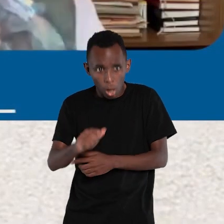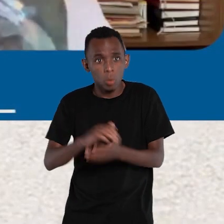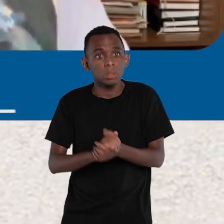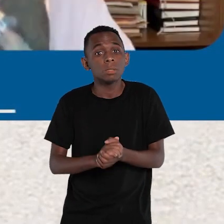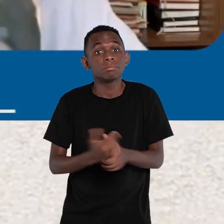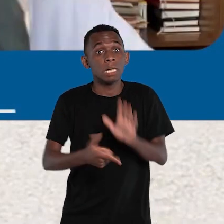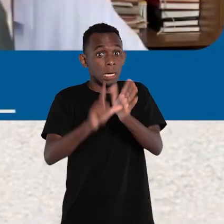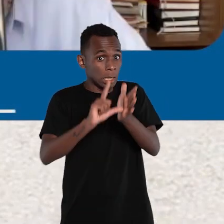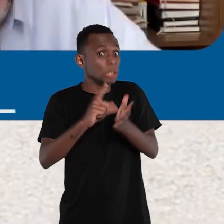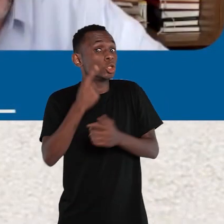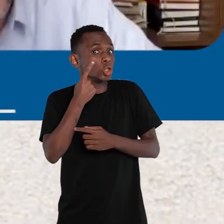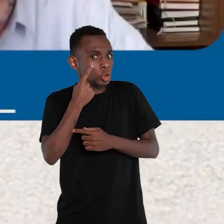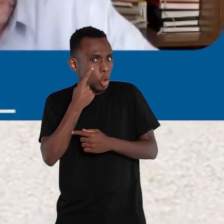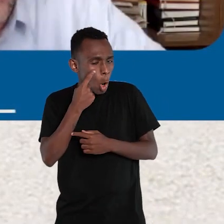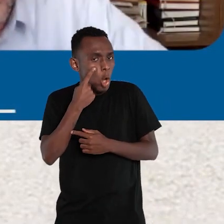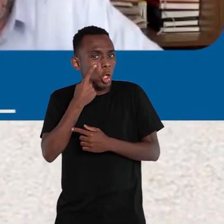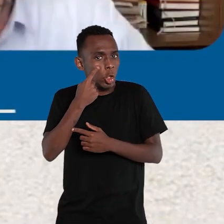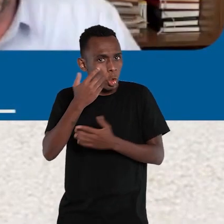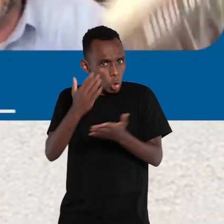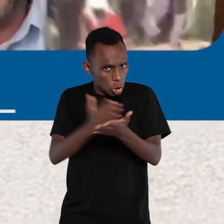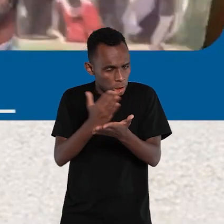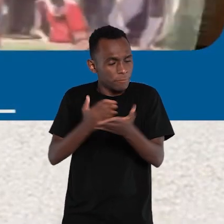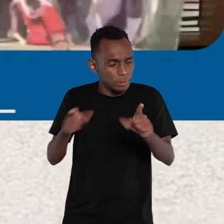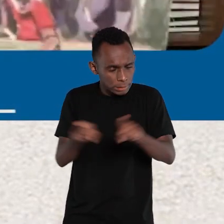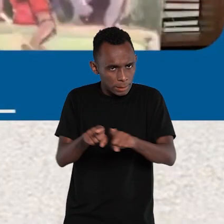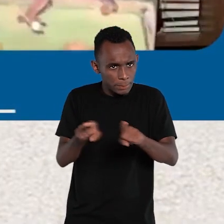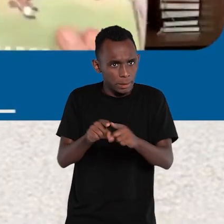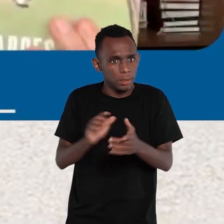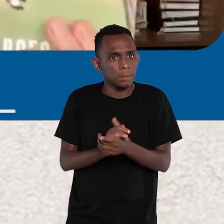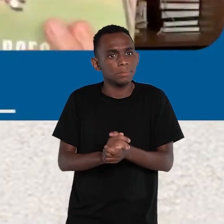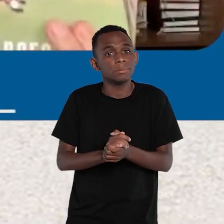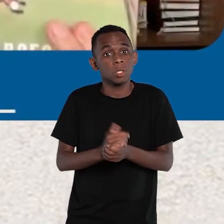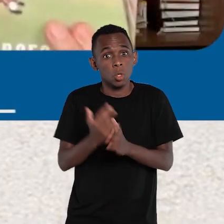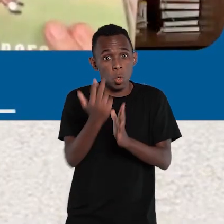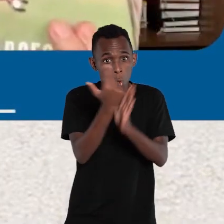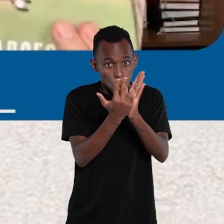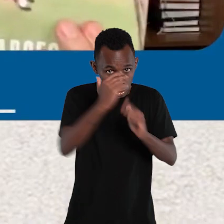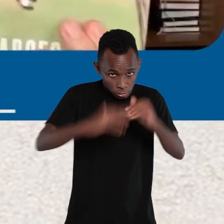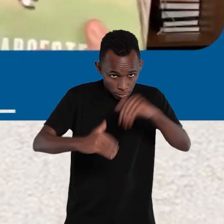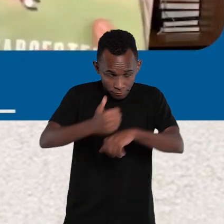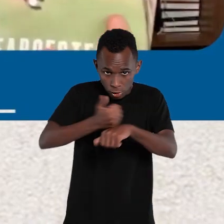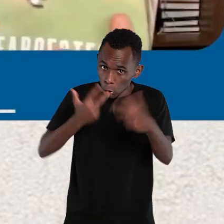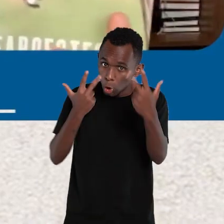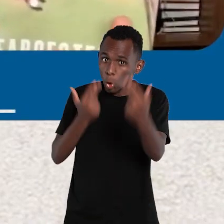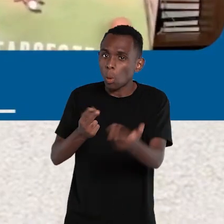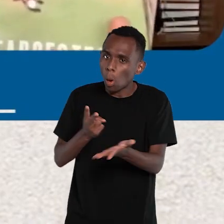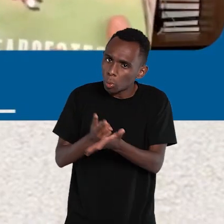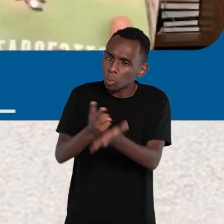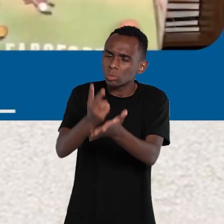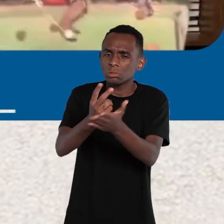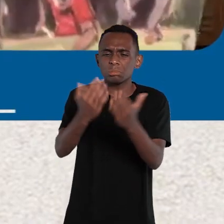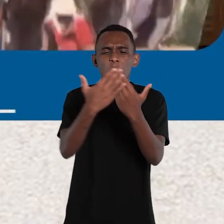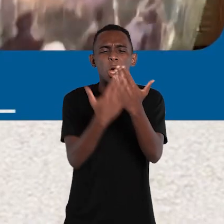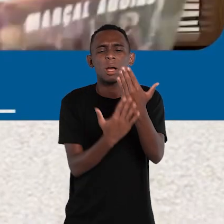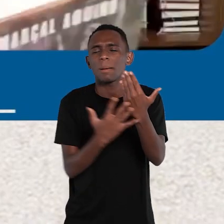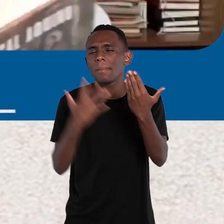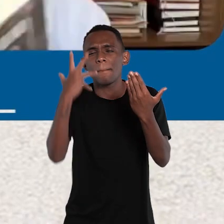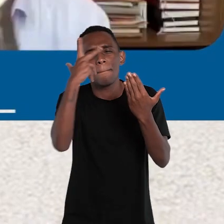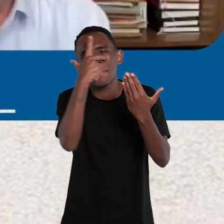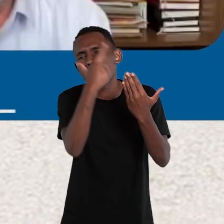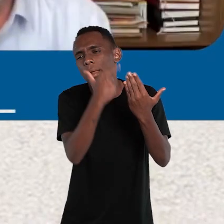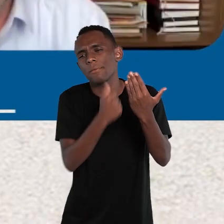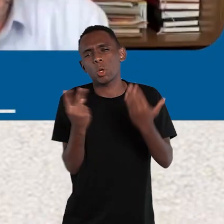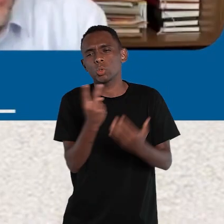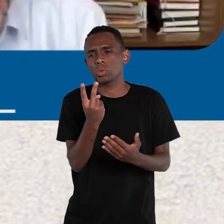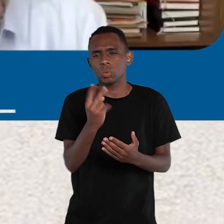aqui. Exatamente. Então, agora o mesmo ilustrador. Muito bonitas as capas, viu? Baixo